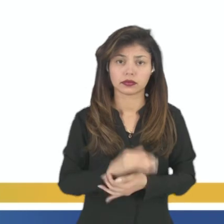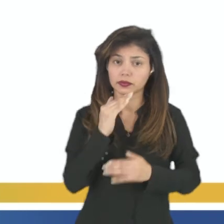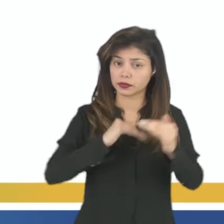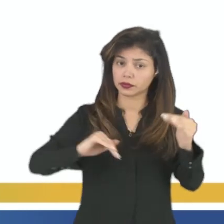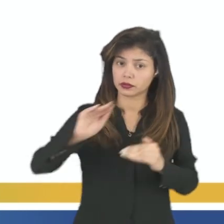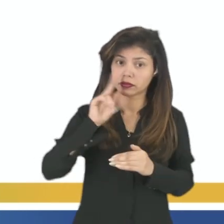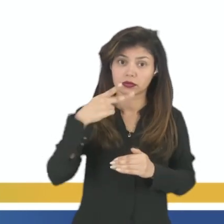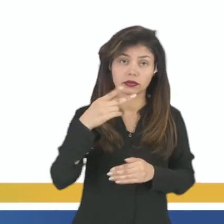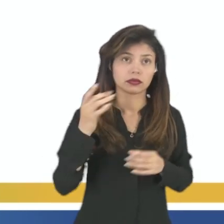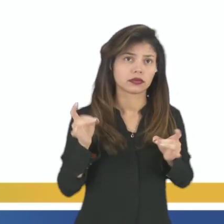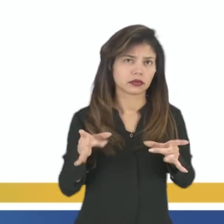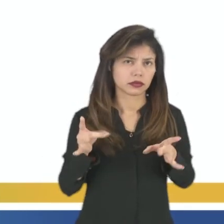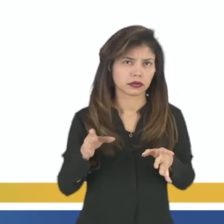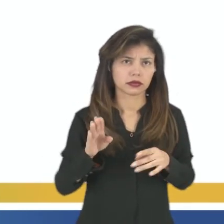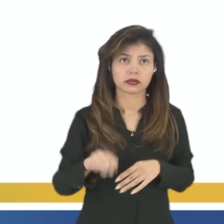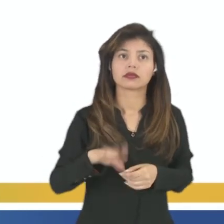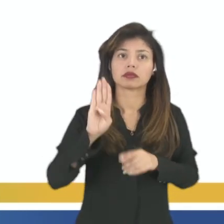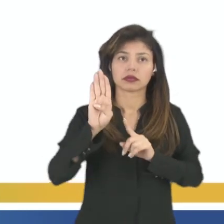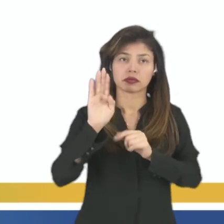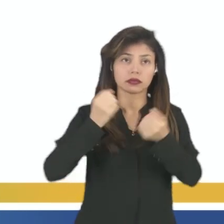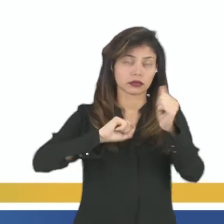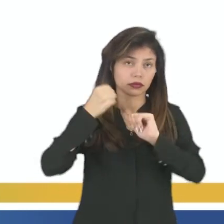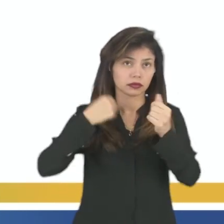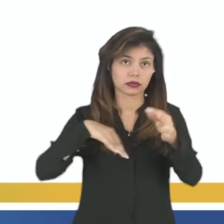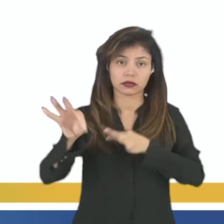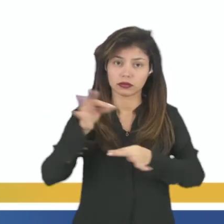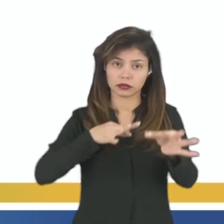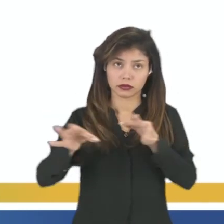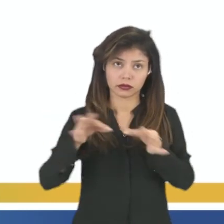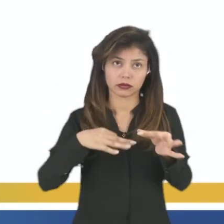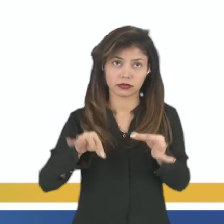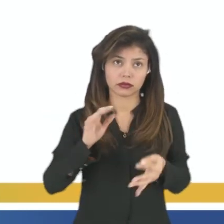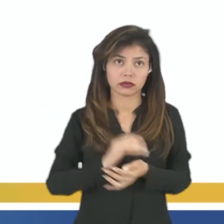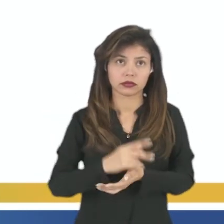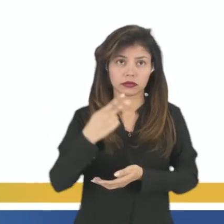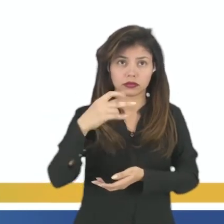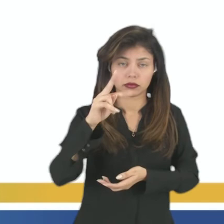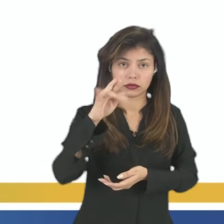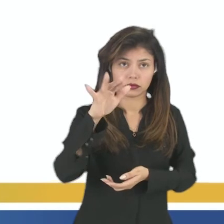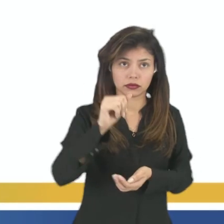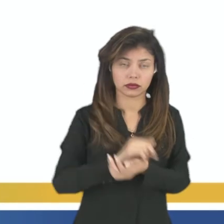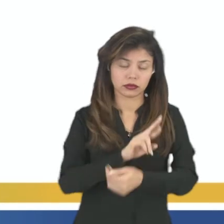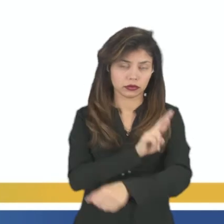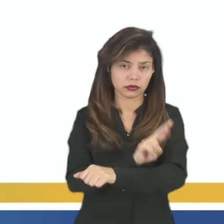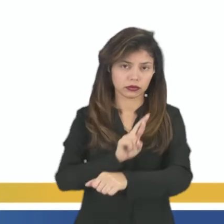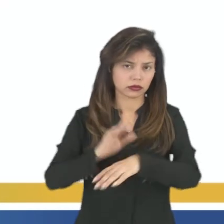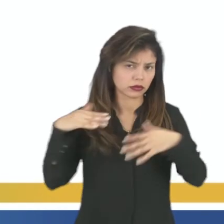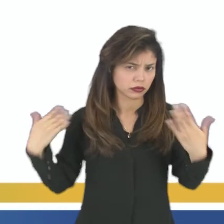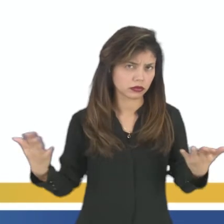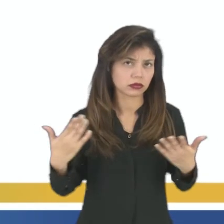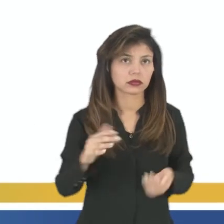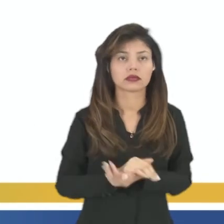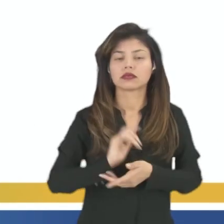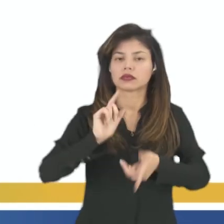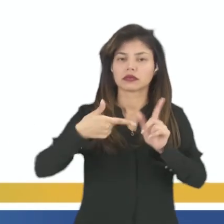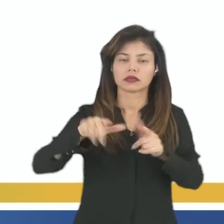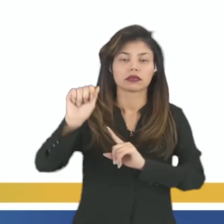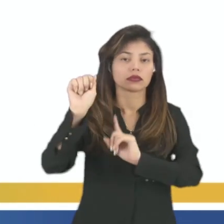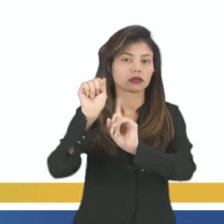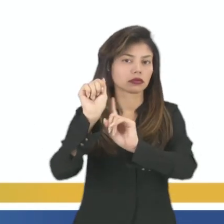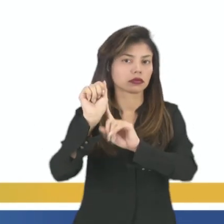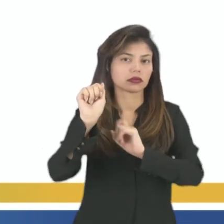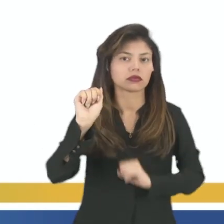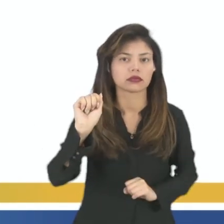Fragmento comercial? B, industrial? C, planejada? D, pontuárias ou E, religiosa? Então, a alternativa correta, letra